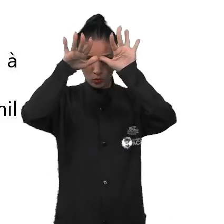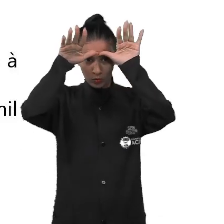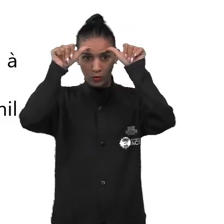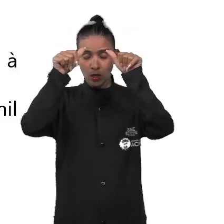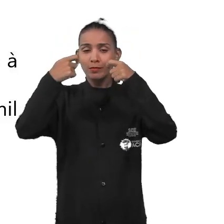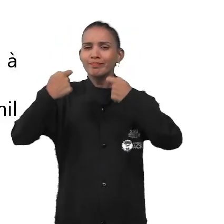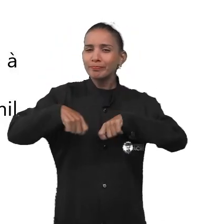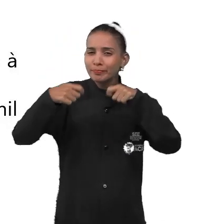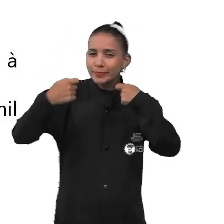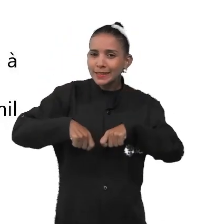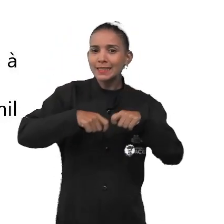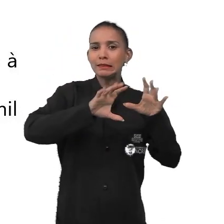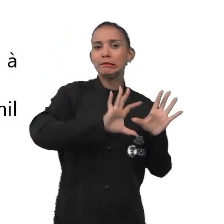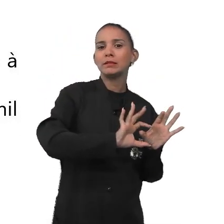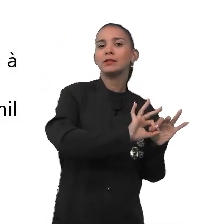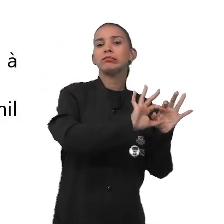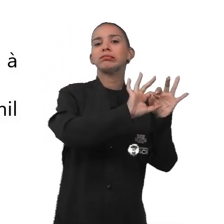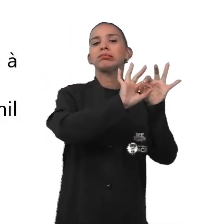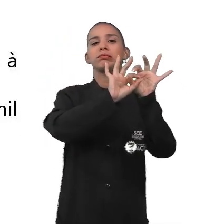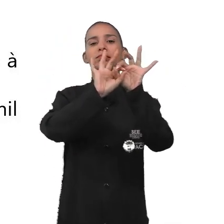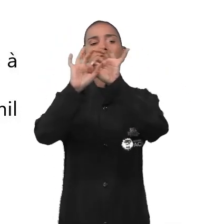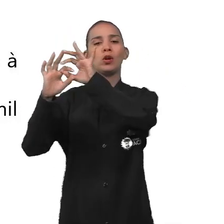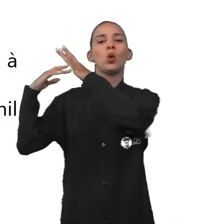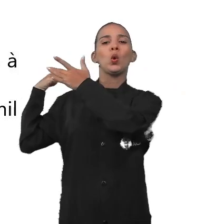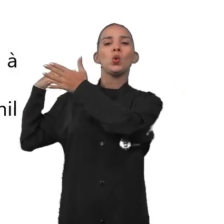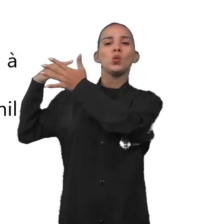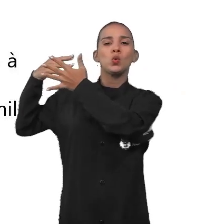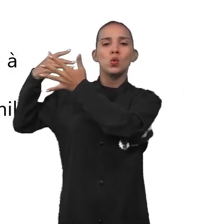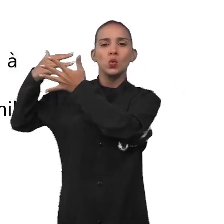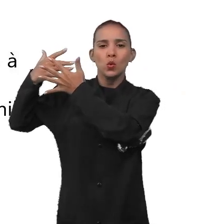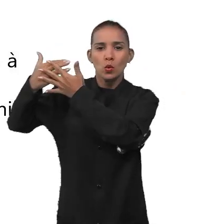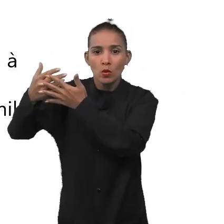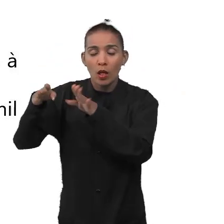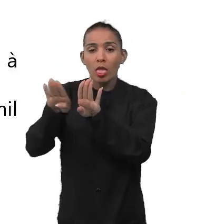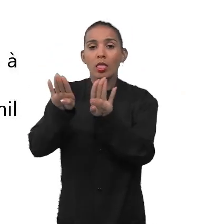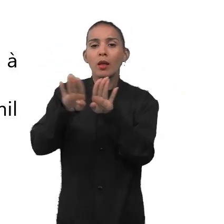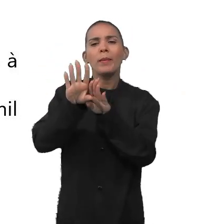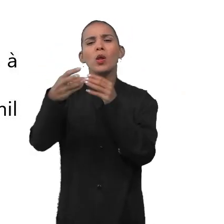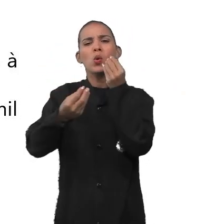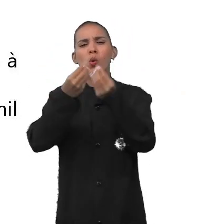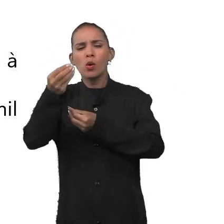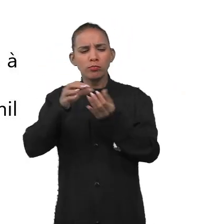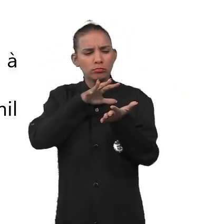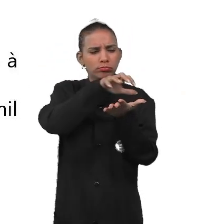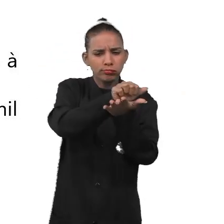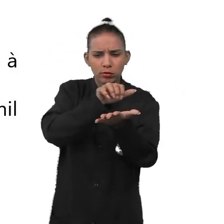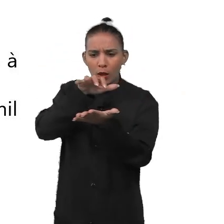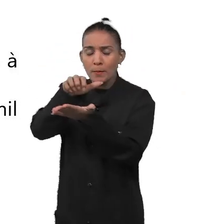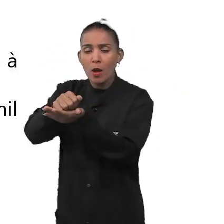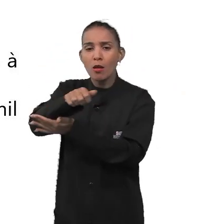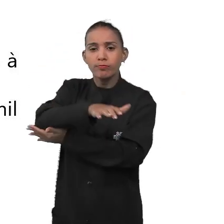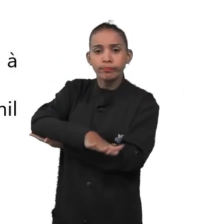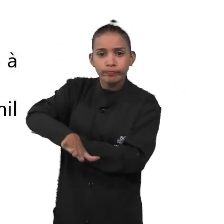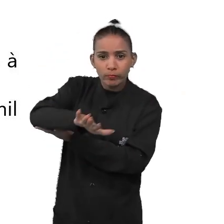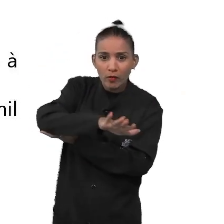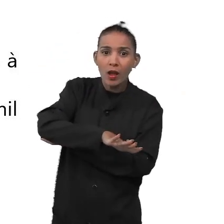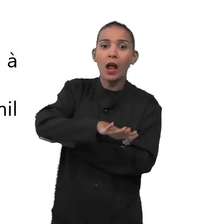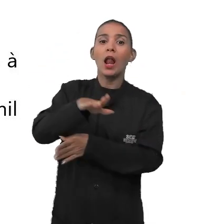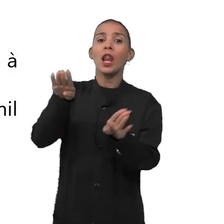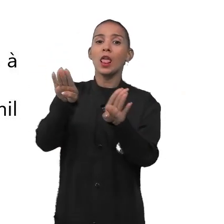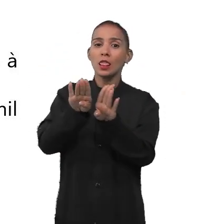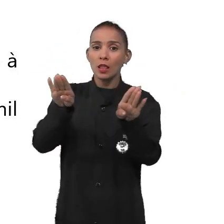contexto histórico do processo de ocupação do espaço, principalmente influenciado aí pelo processo de